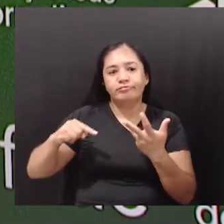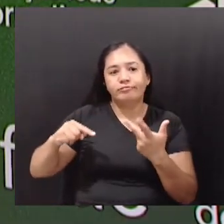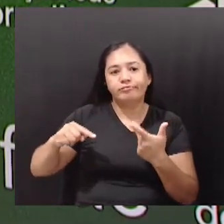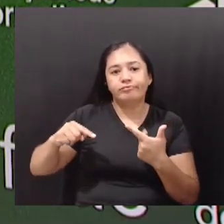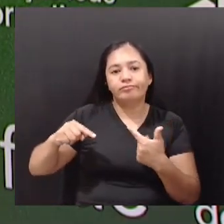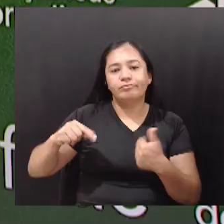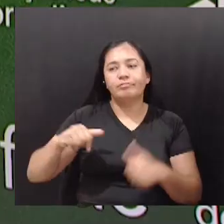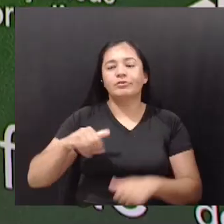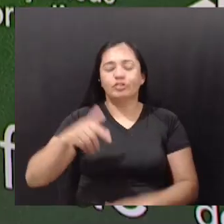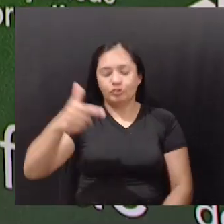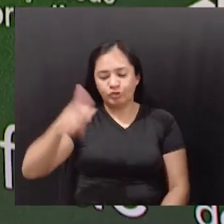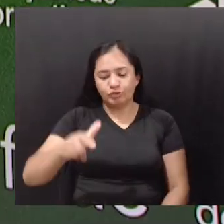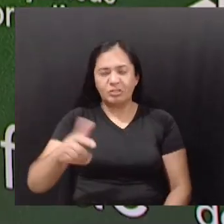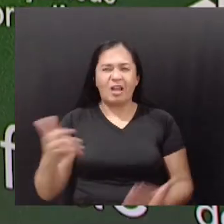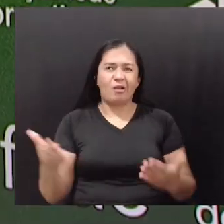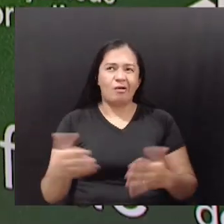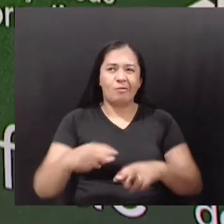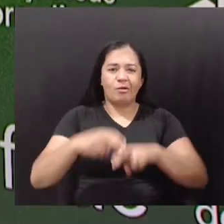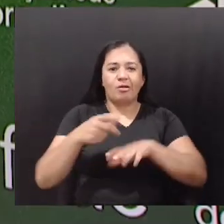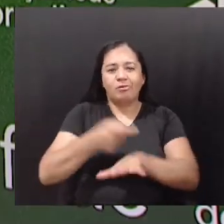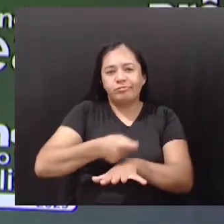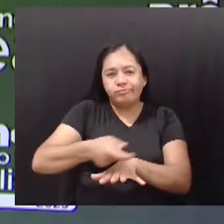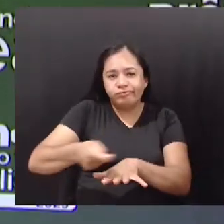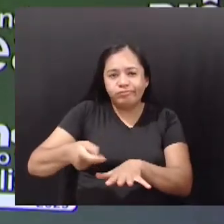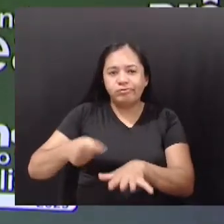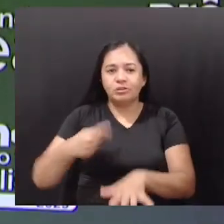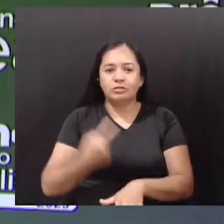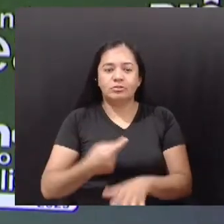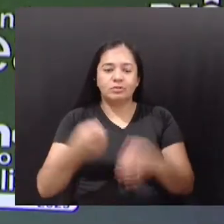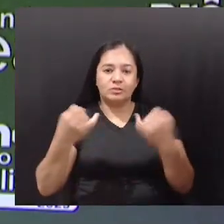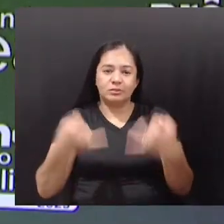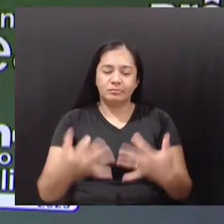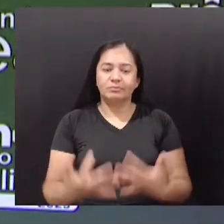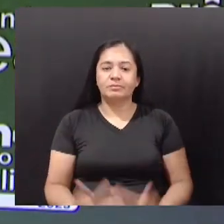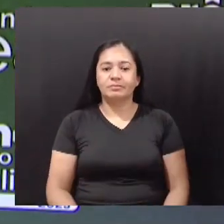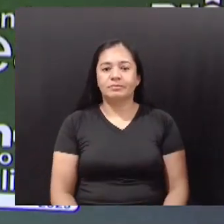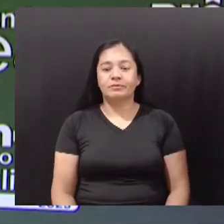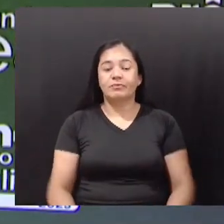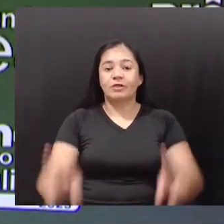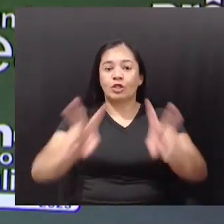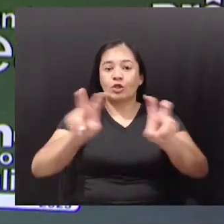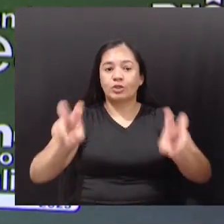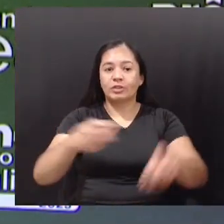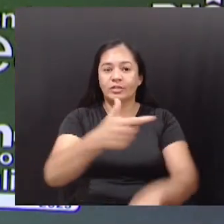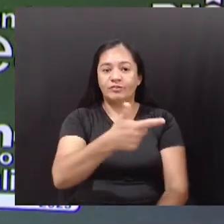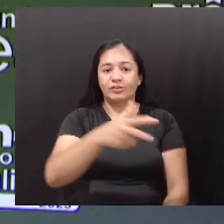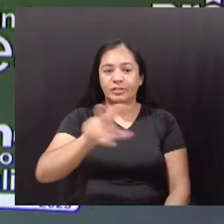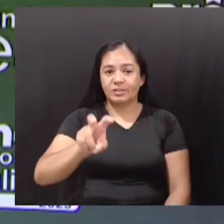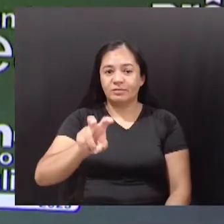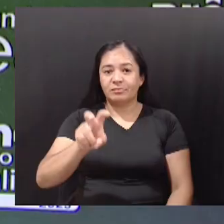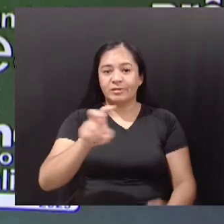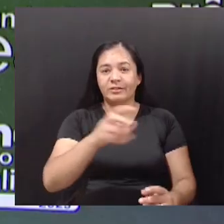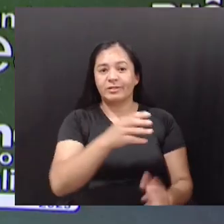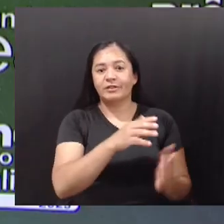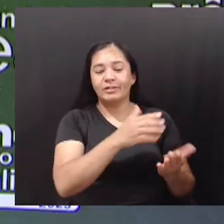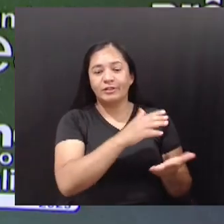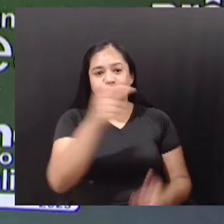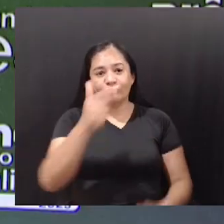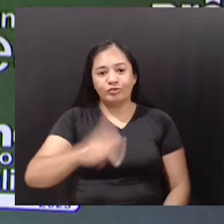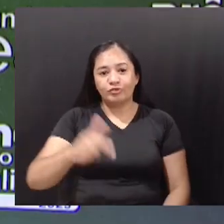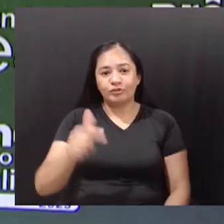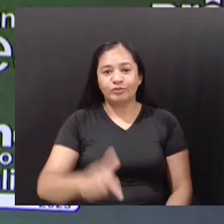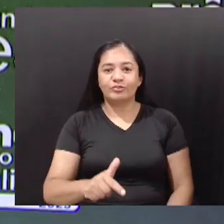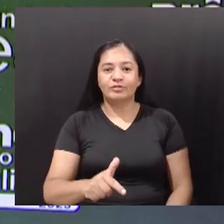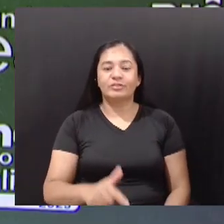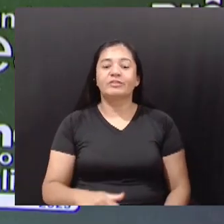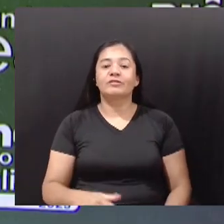fake news, etc., para a gente falar o que precisa ser dito. O tema desta 25ª edição do Prêmio FEAC de Jornalismo foi o